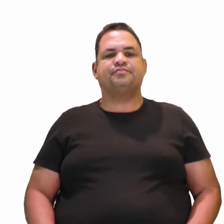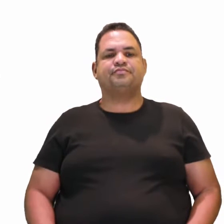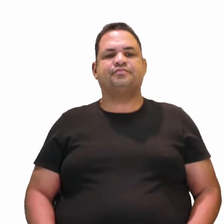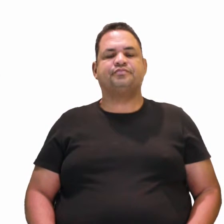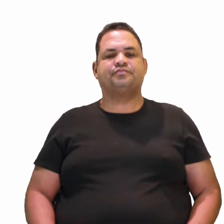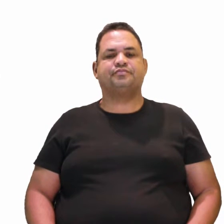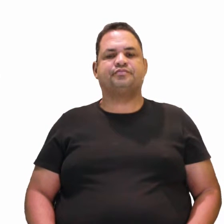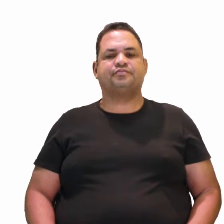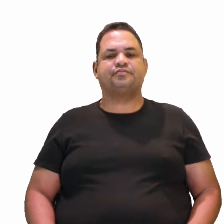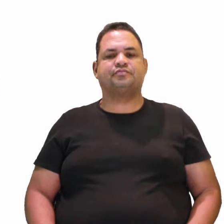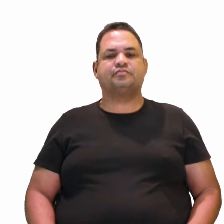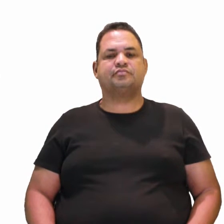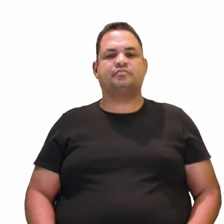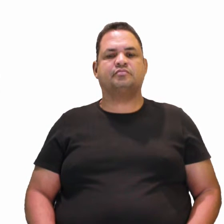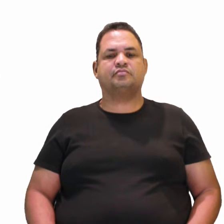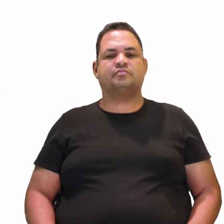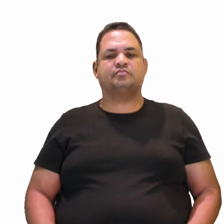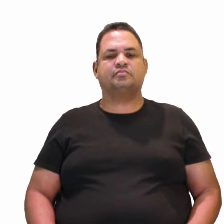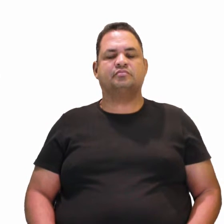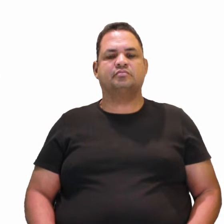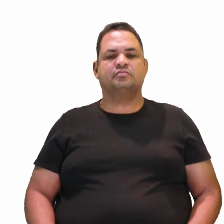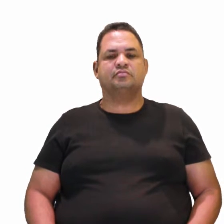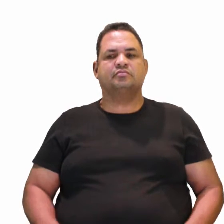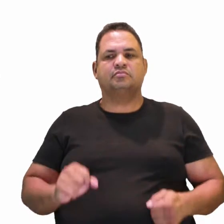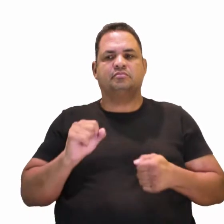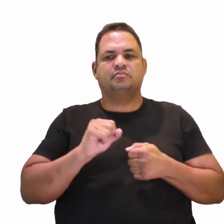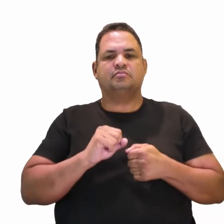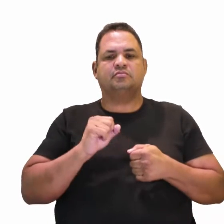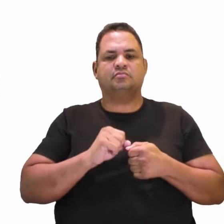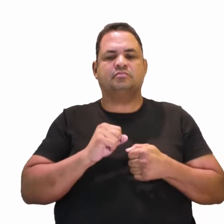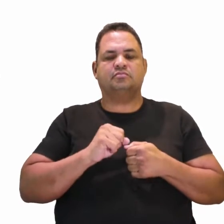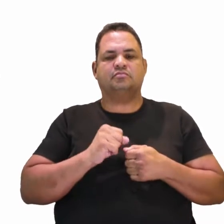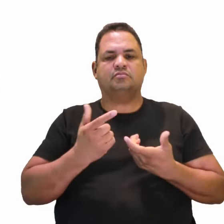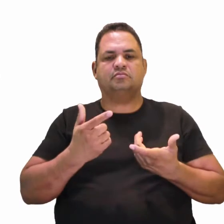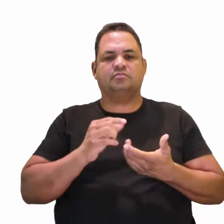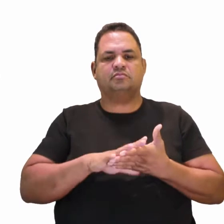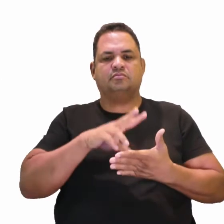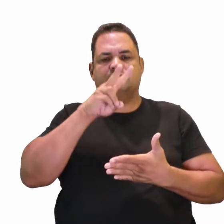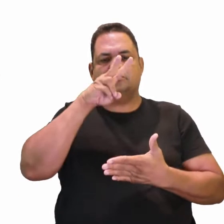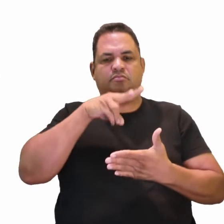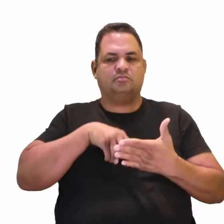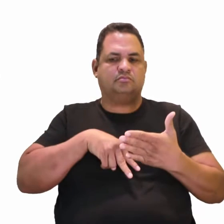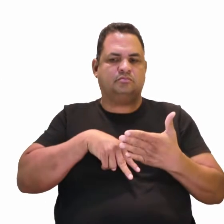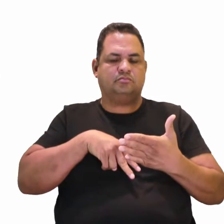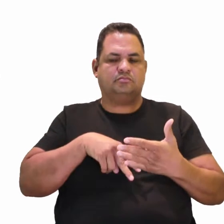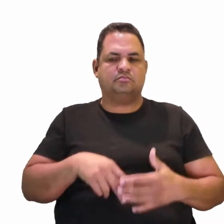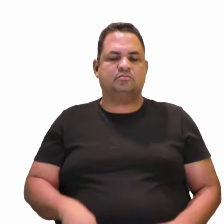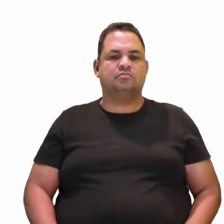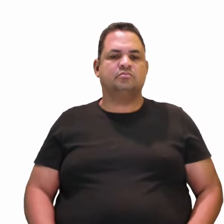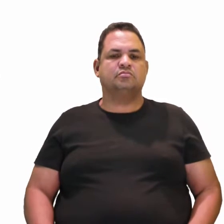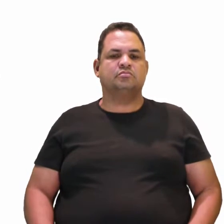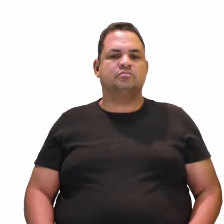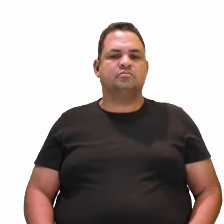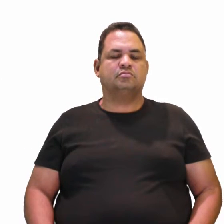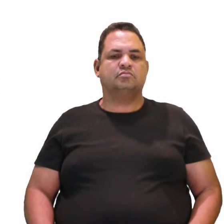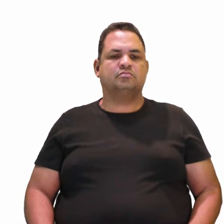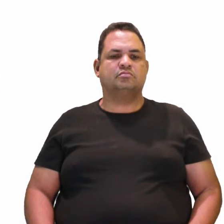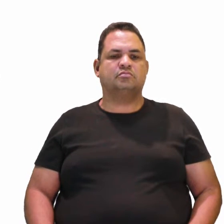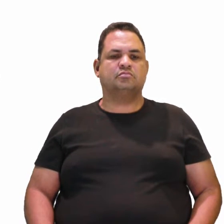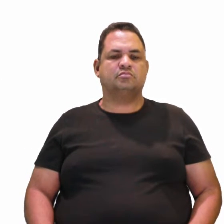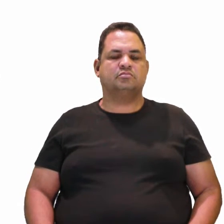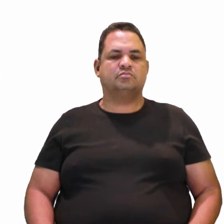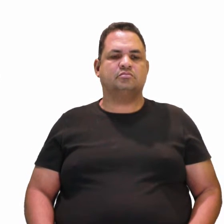ser a alternativa correta, mas vamos fazer a leitura a partir de